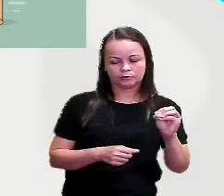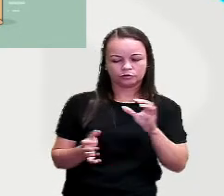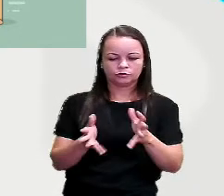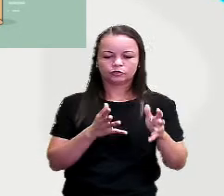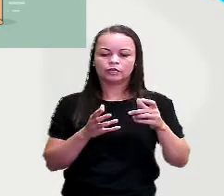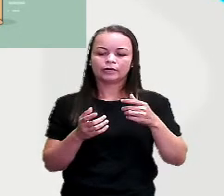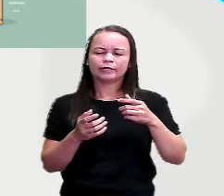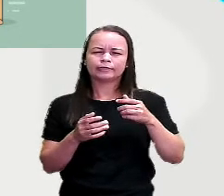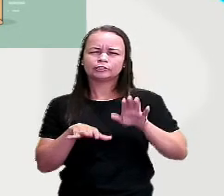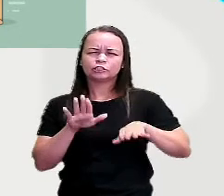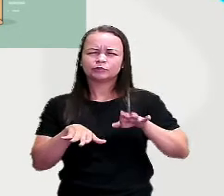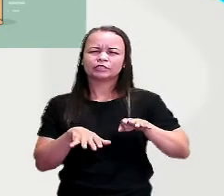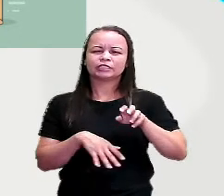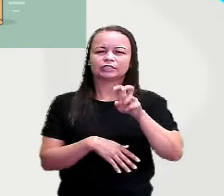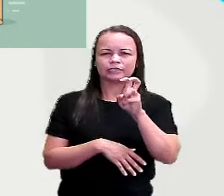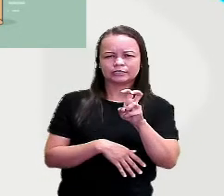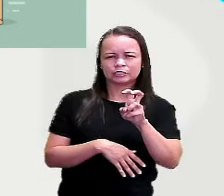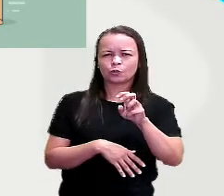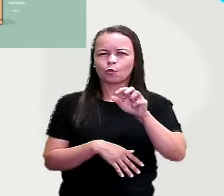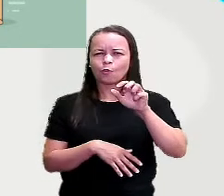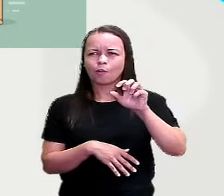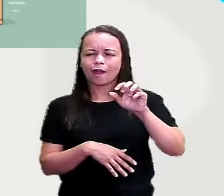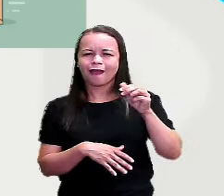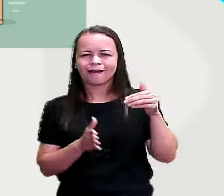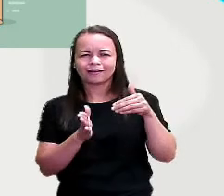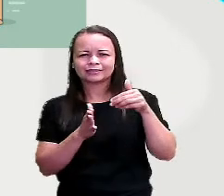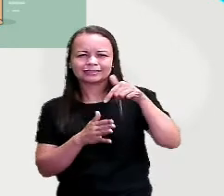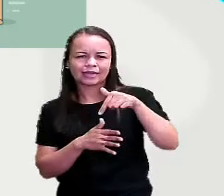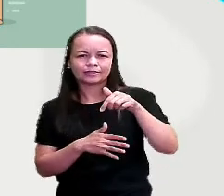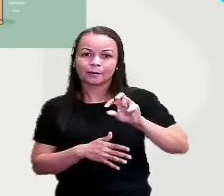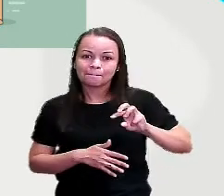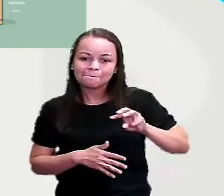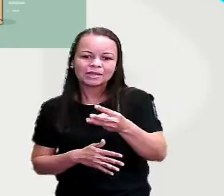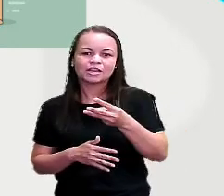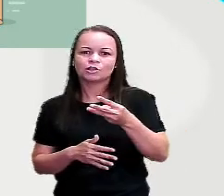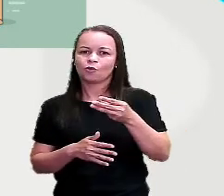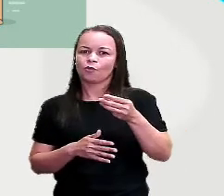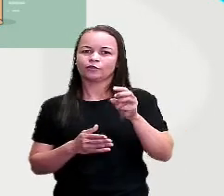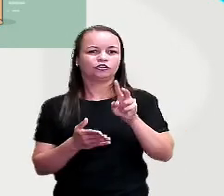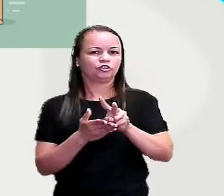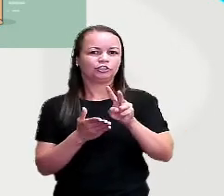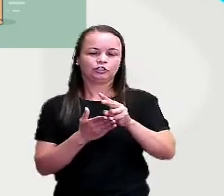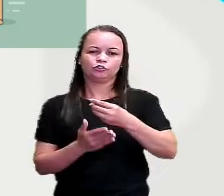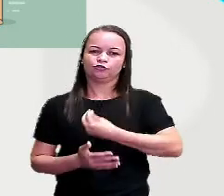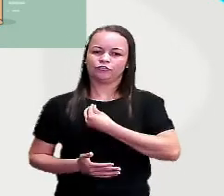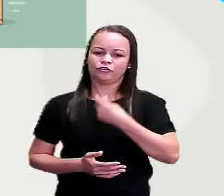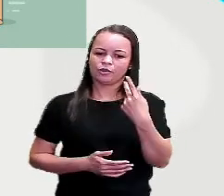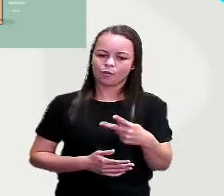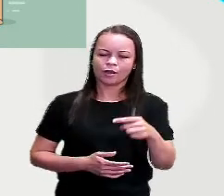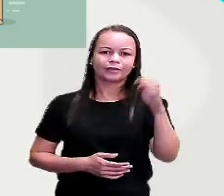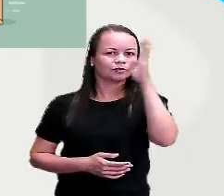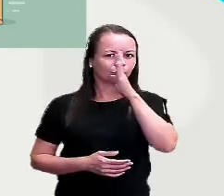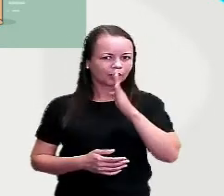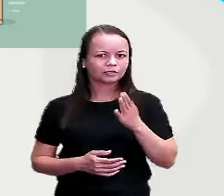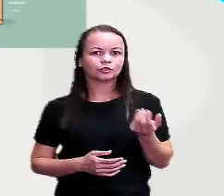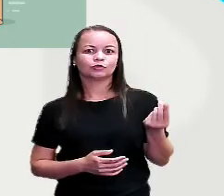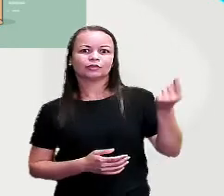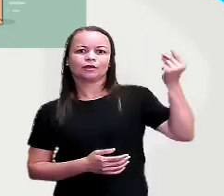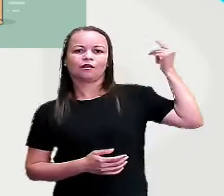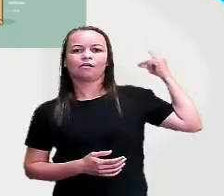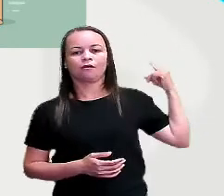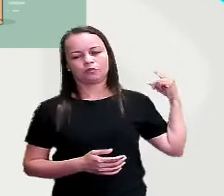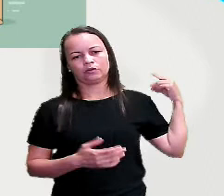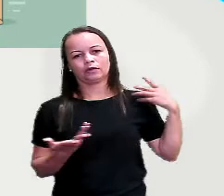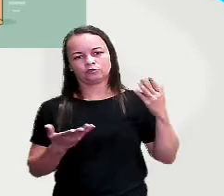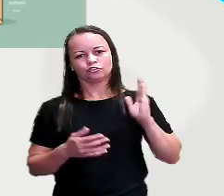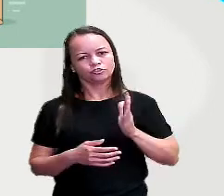7 milhões de indígenas que já moravam aqui no Brasil. É muita gente. De 5 a 7 milhões de índios já